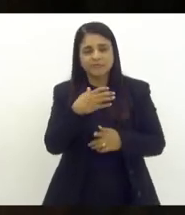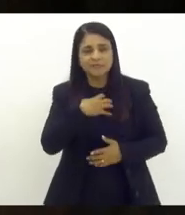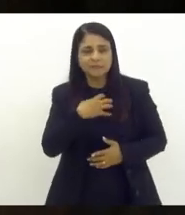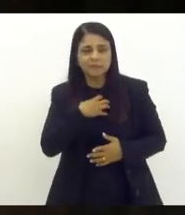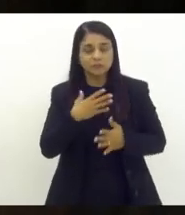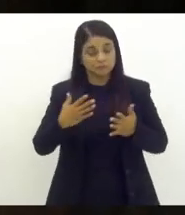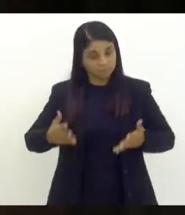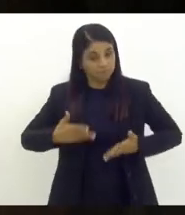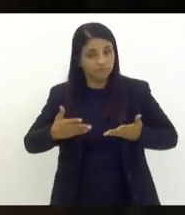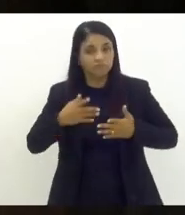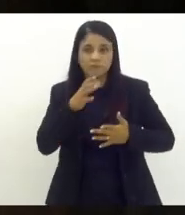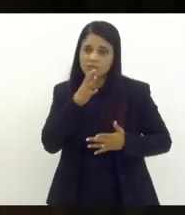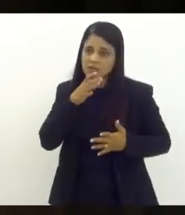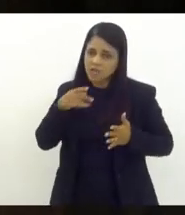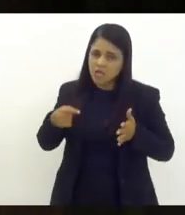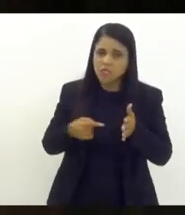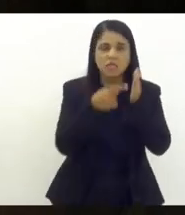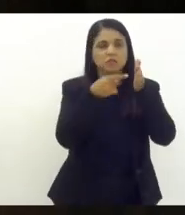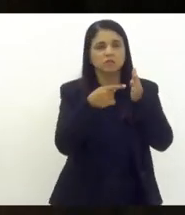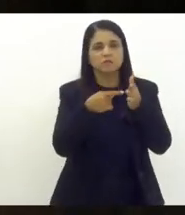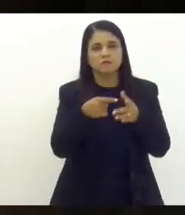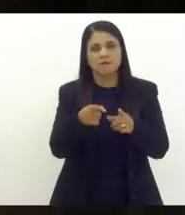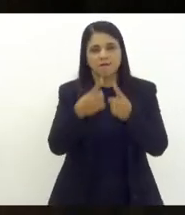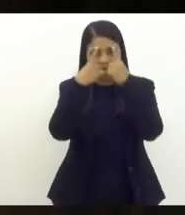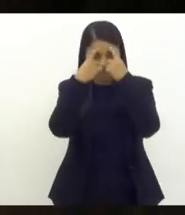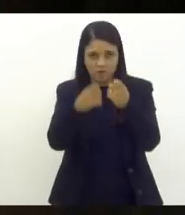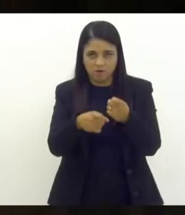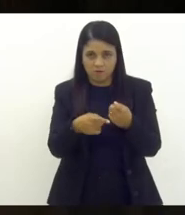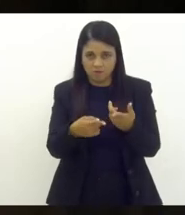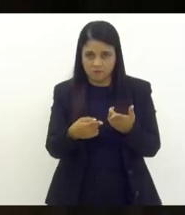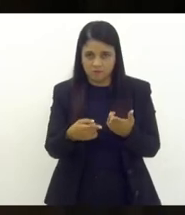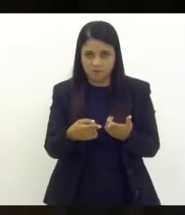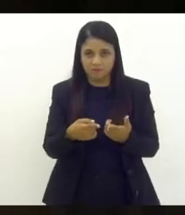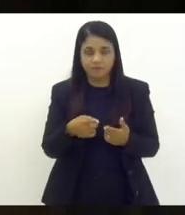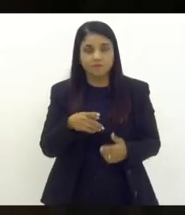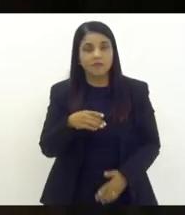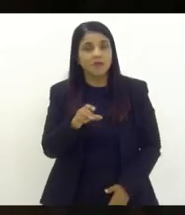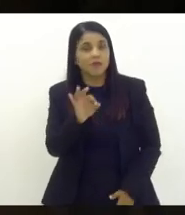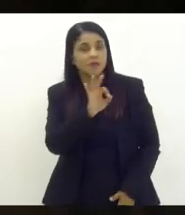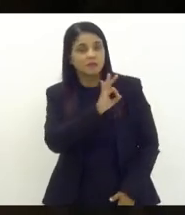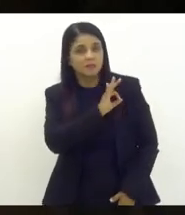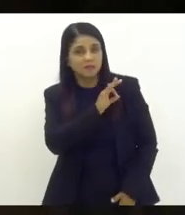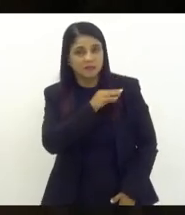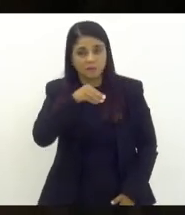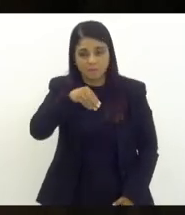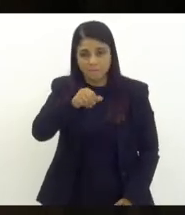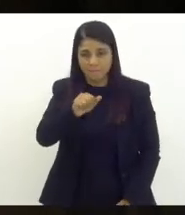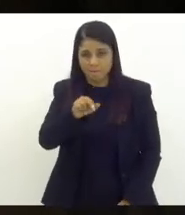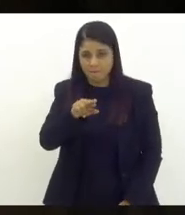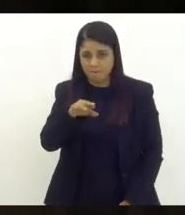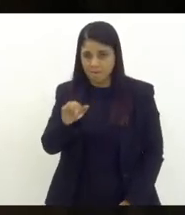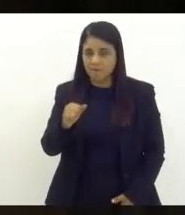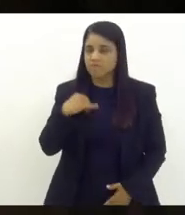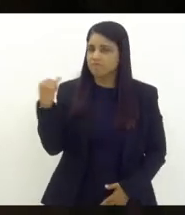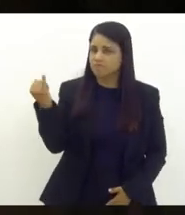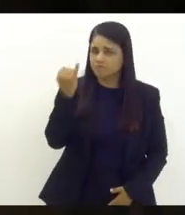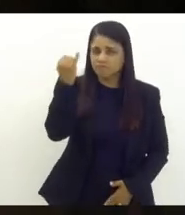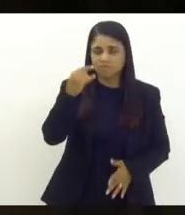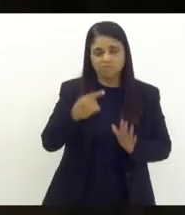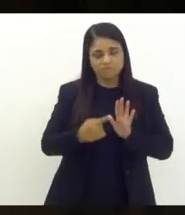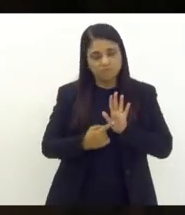encorajadas a denunciar seus agressores a delegada mcia Beck é uma figura importante no enfrentamento da